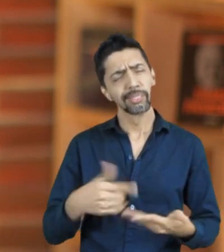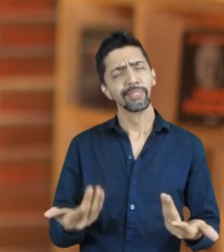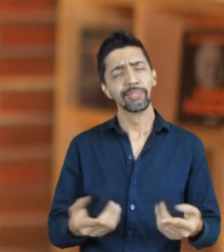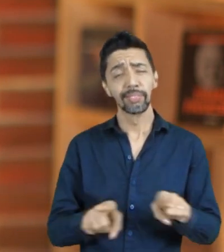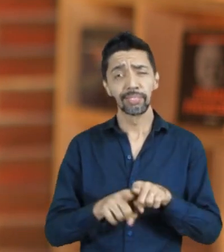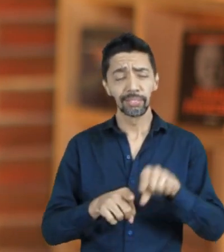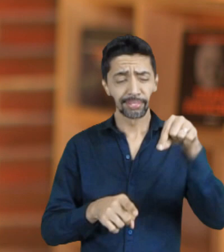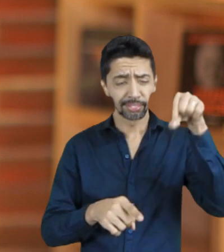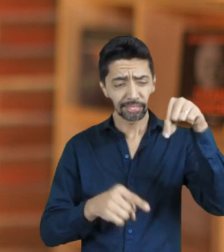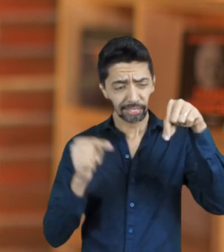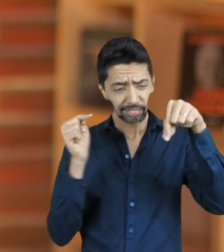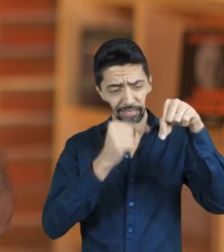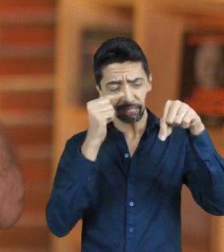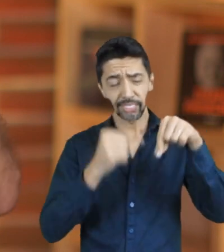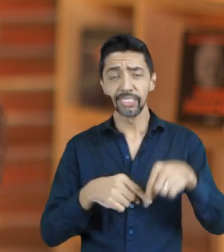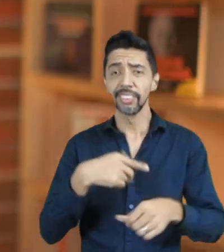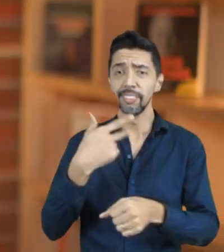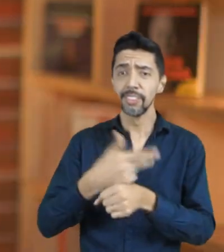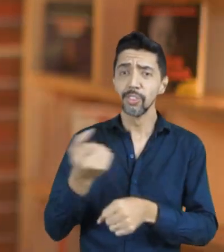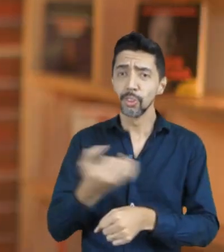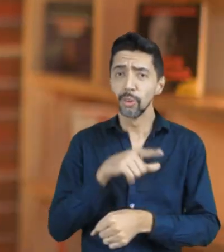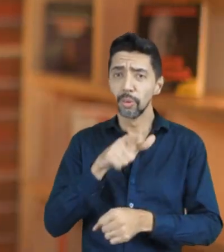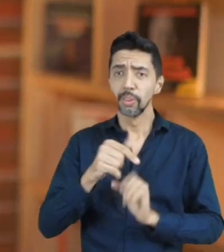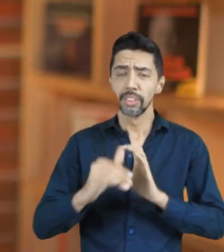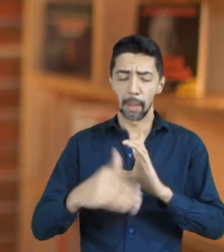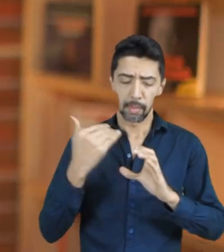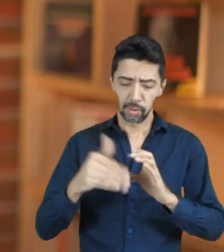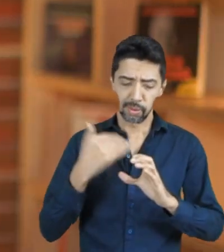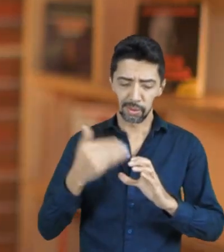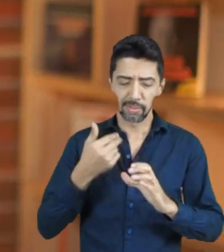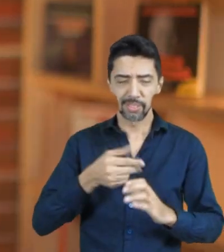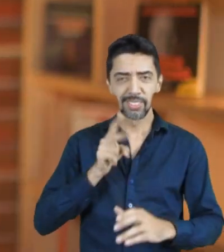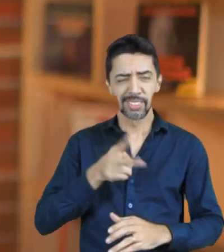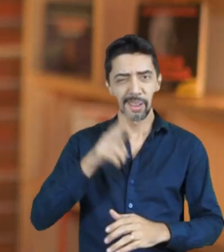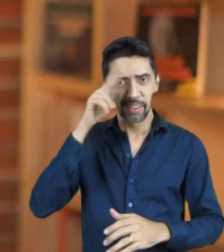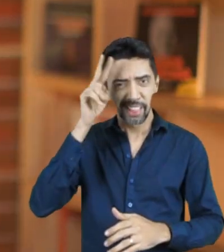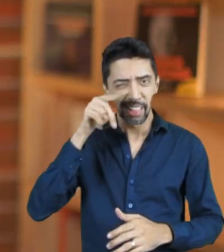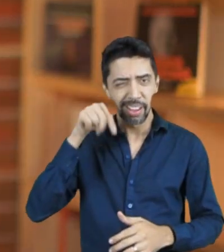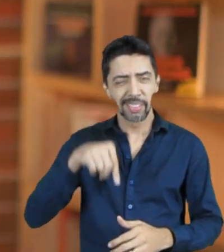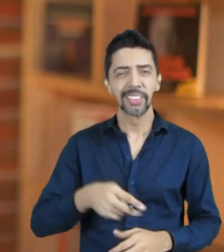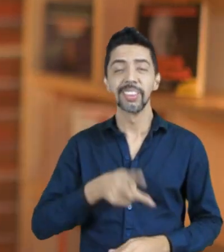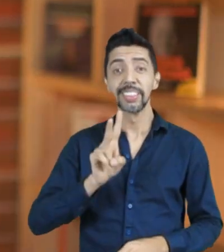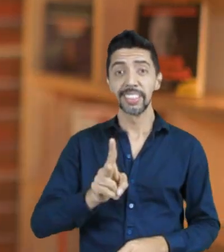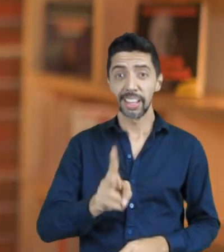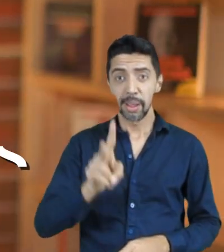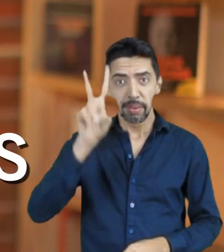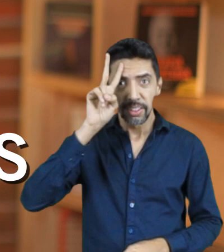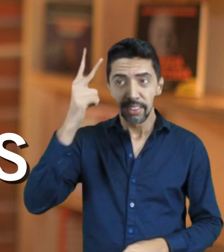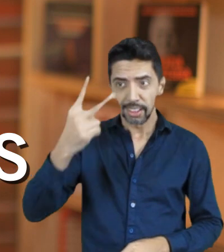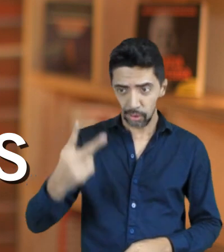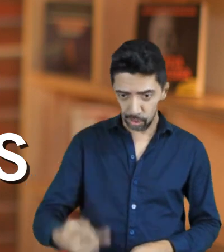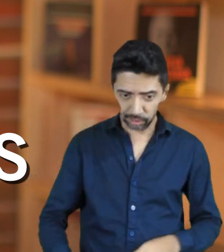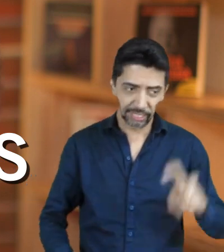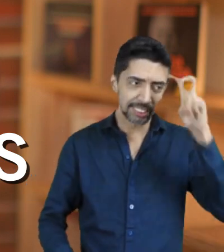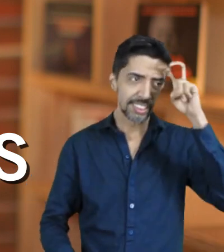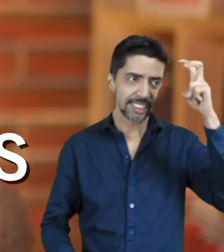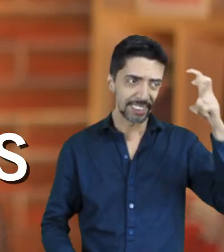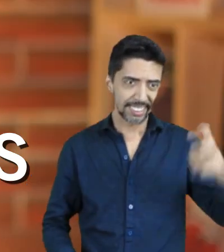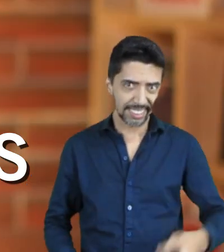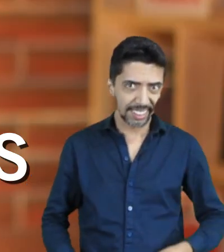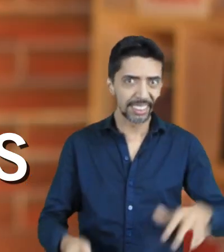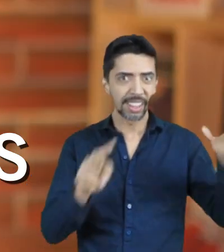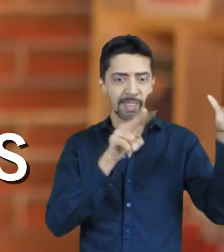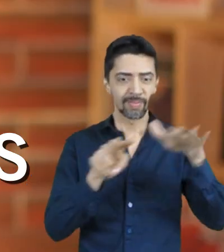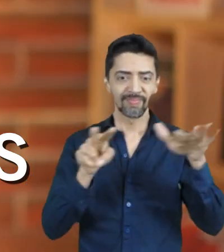era vista e não esquecer do Sininho para que a gente ecoe mais ainda que você lembre-se sempre da gente na segundas e quintas-feiras